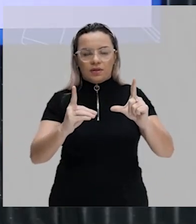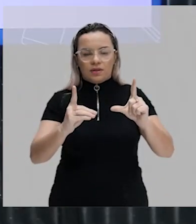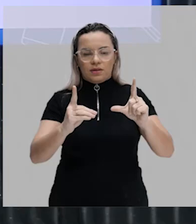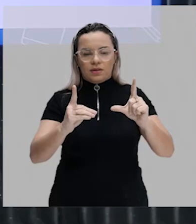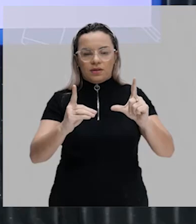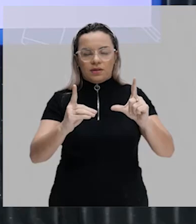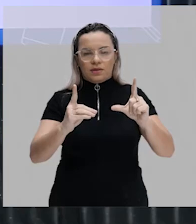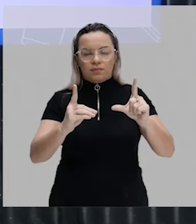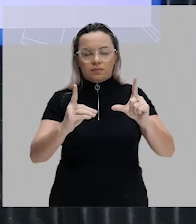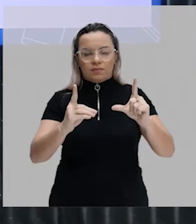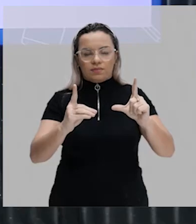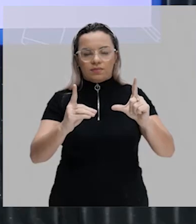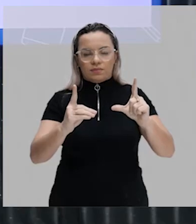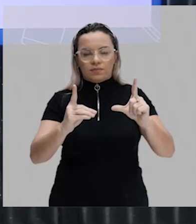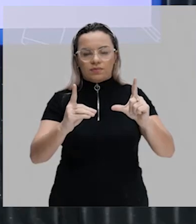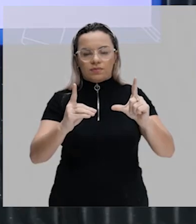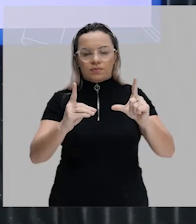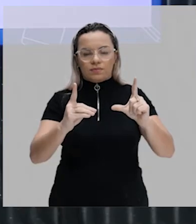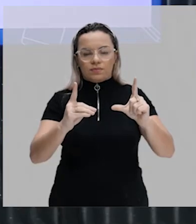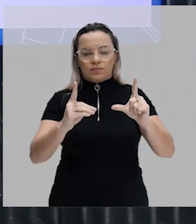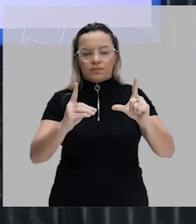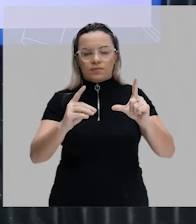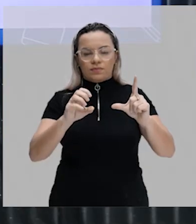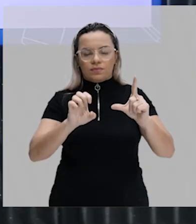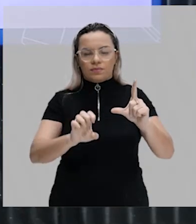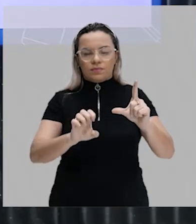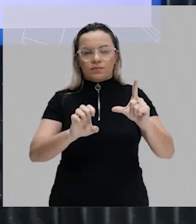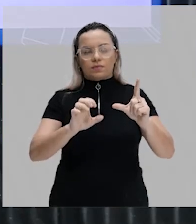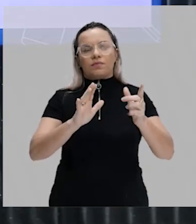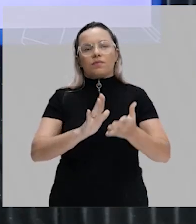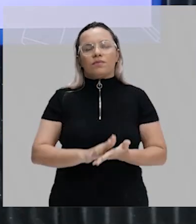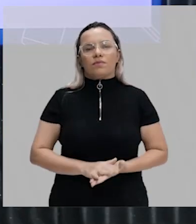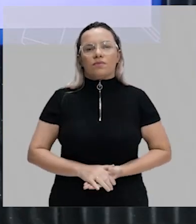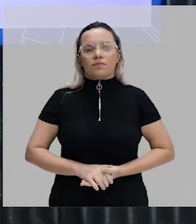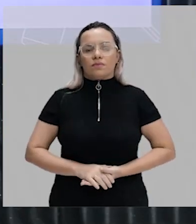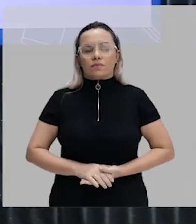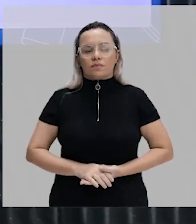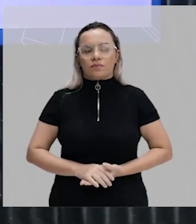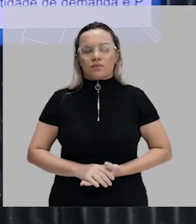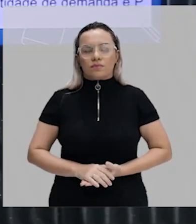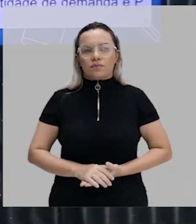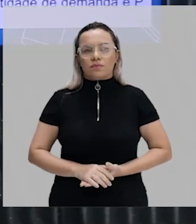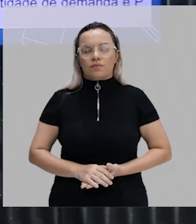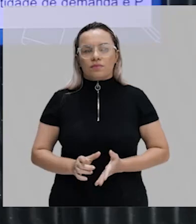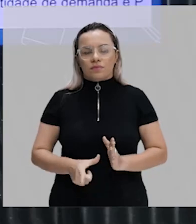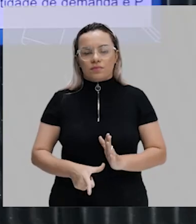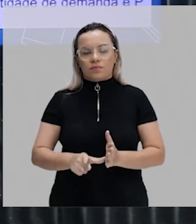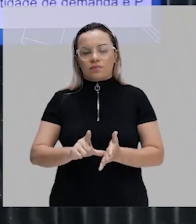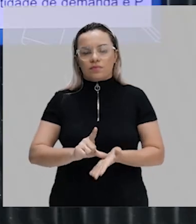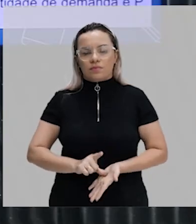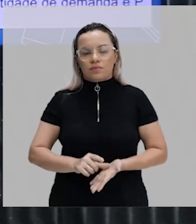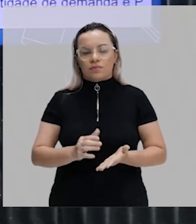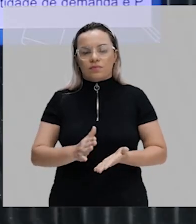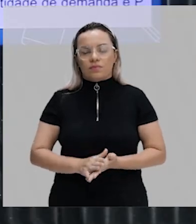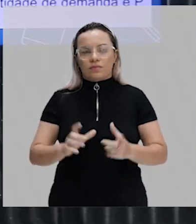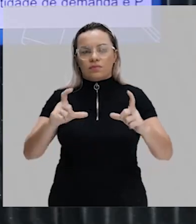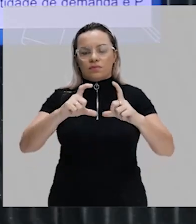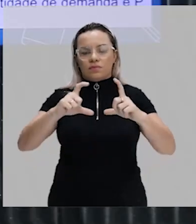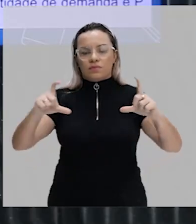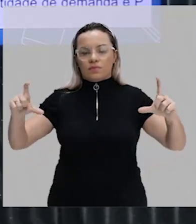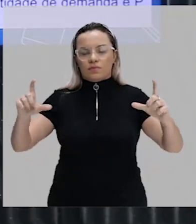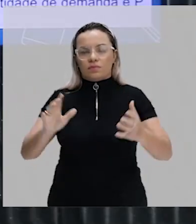5, 11, 13, 23 e 33. Então, gente, vou só voltar na tela anterior para você,